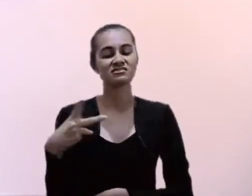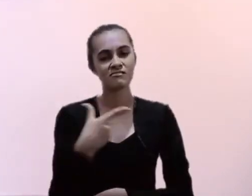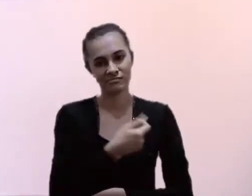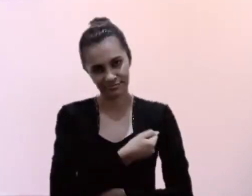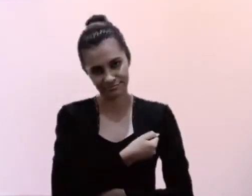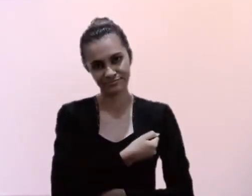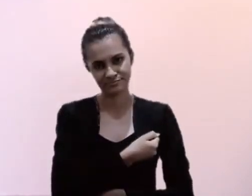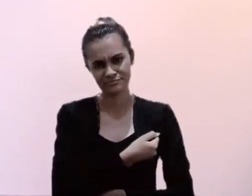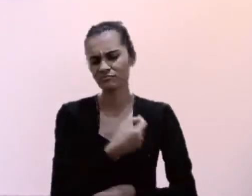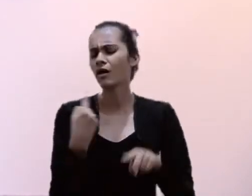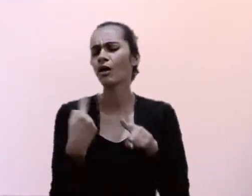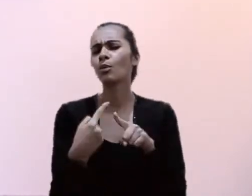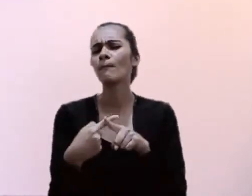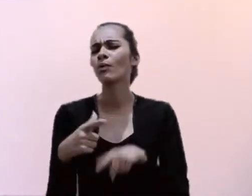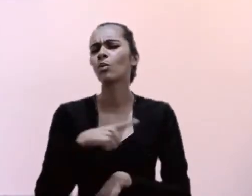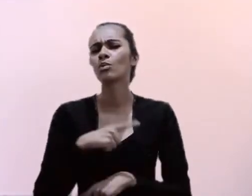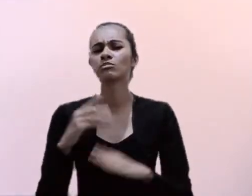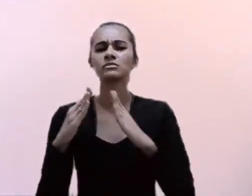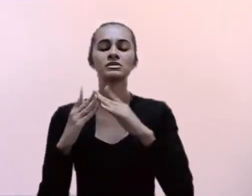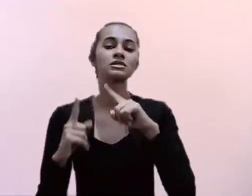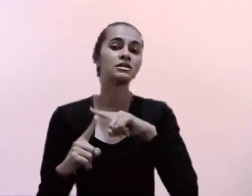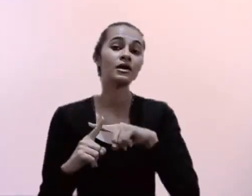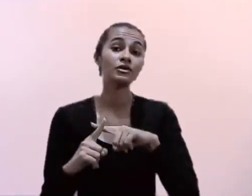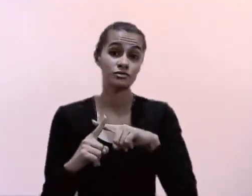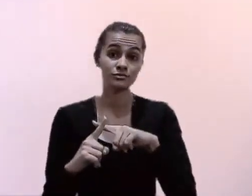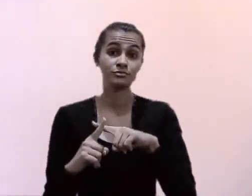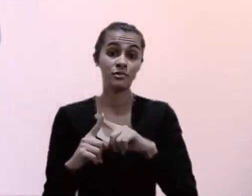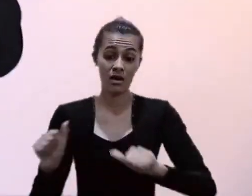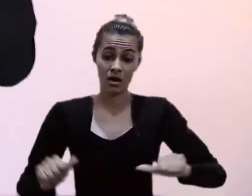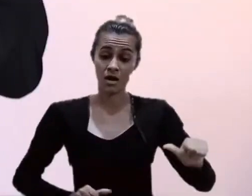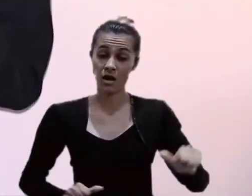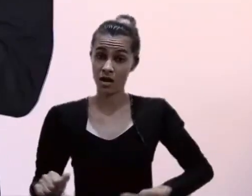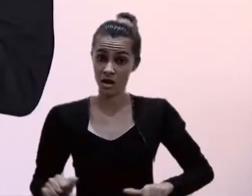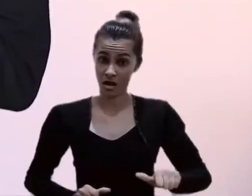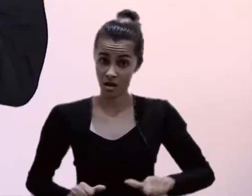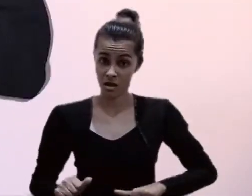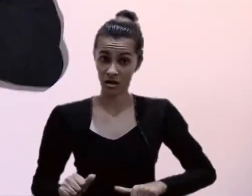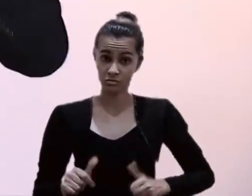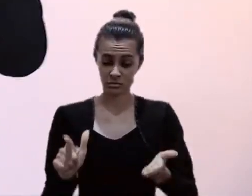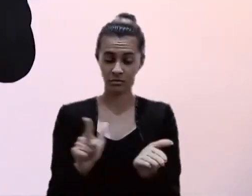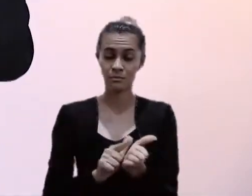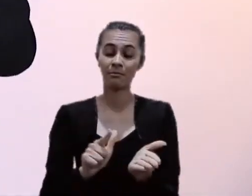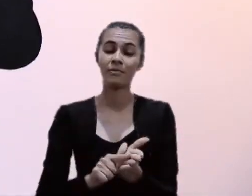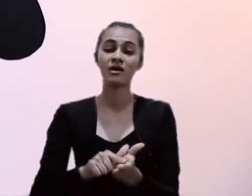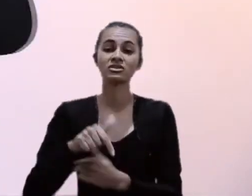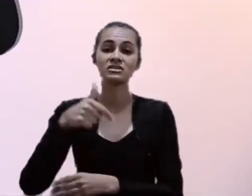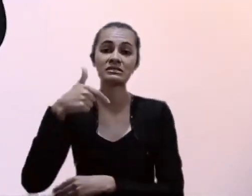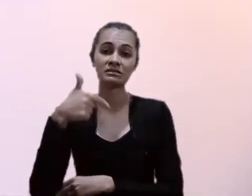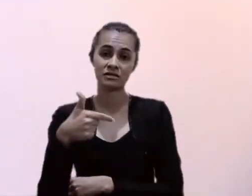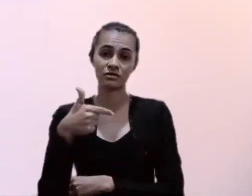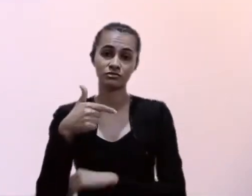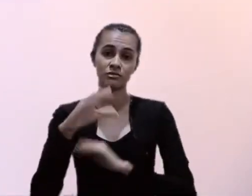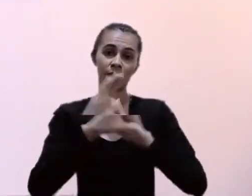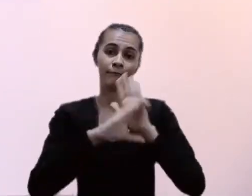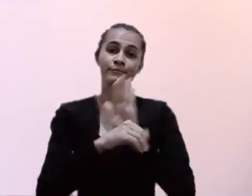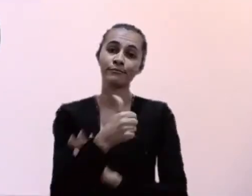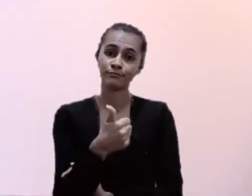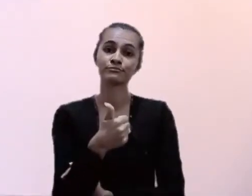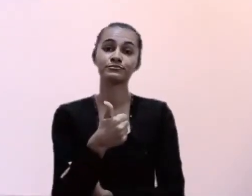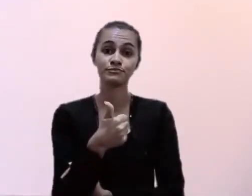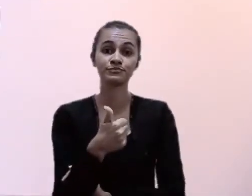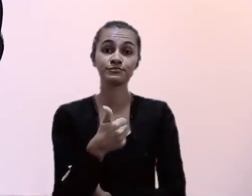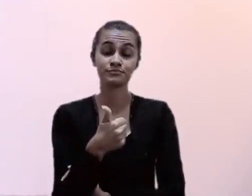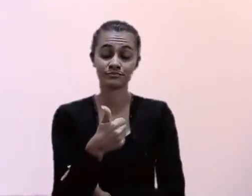a igreja? De acordo com o livro Atos dos Apóstolos, o primeiro parágrafo, na página 7, diz que a igreja foi organizada para